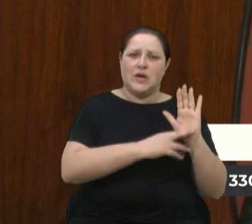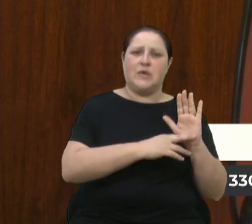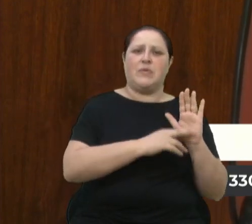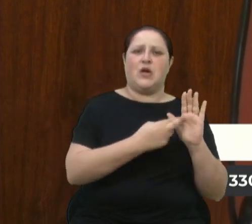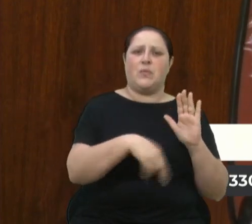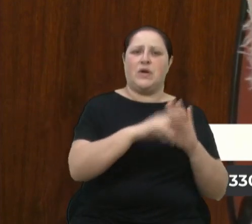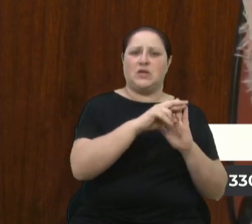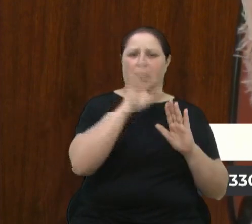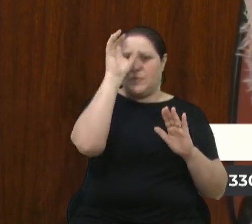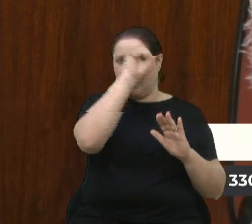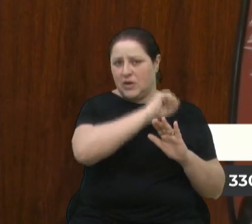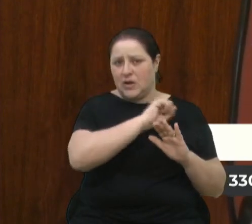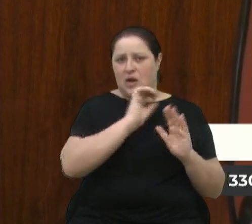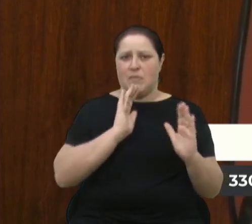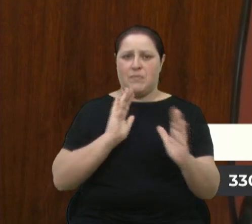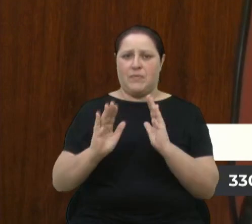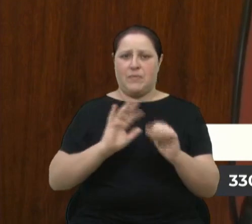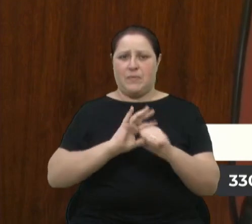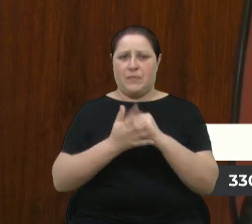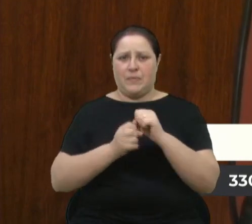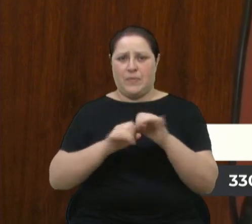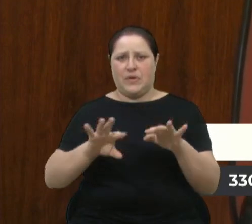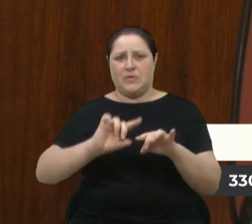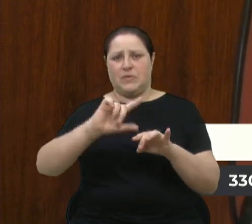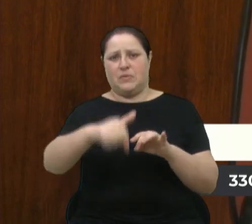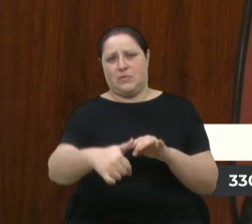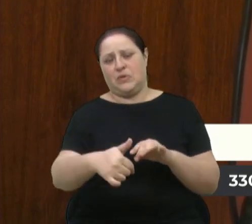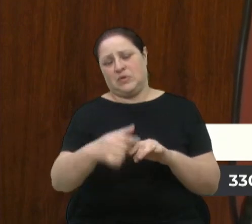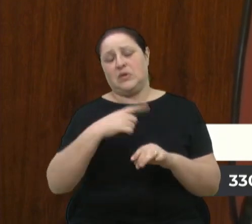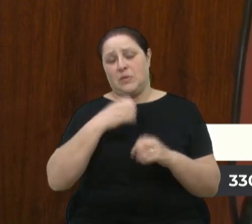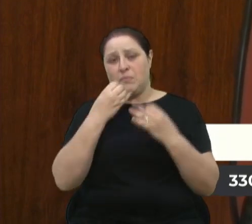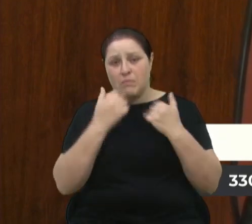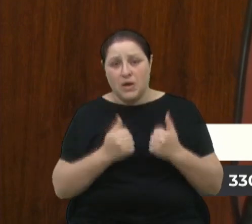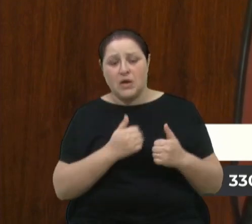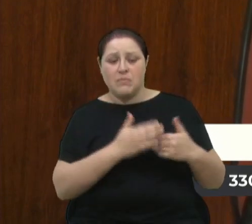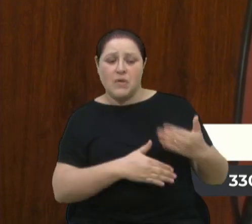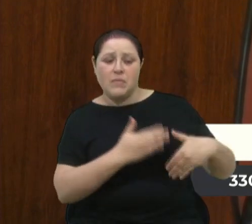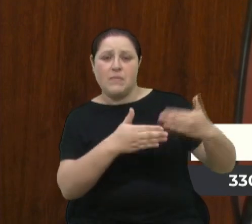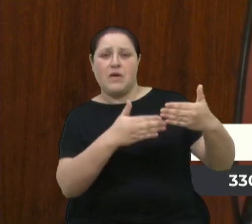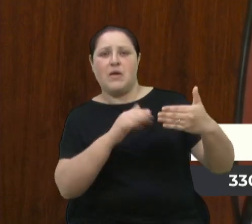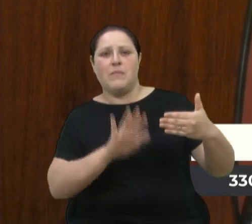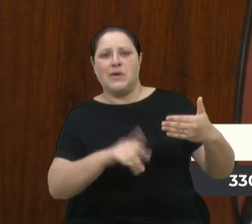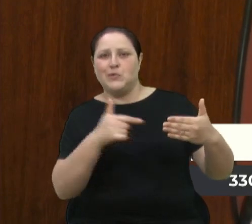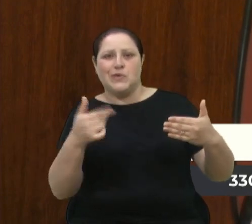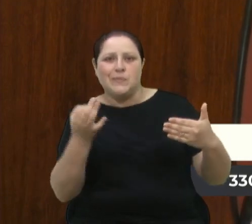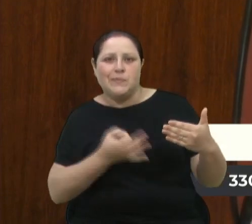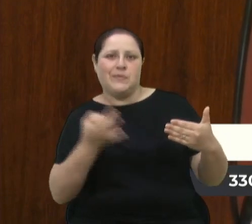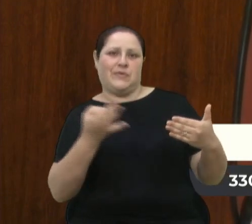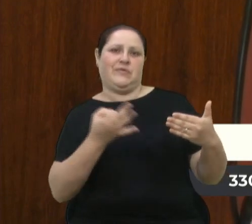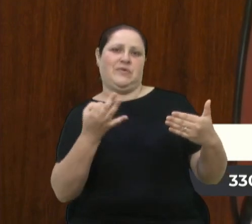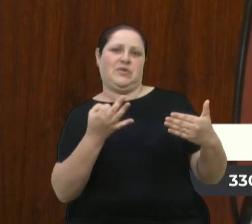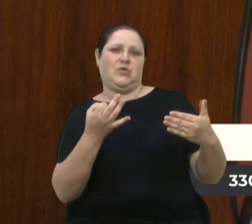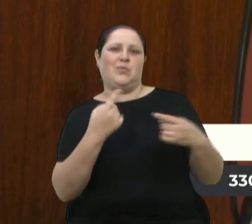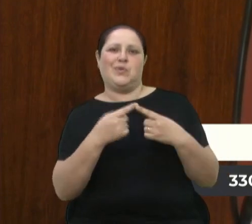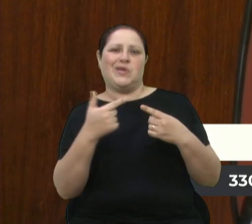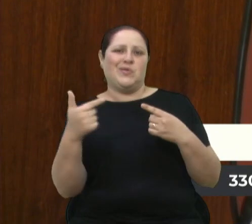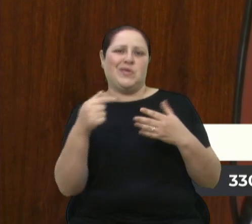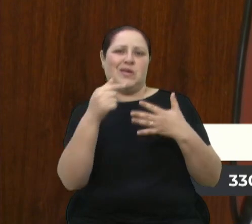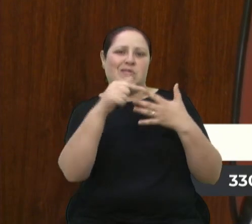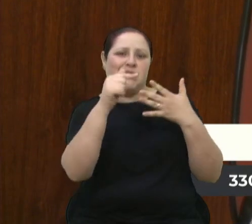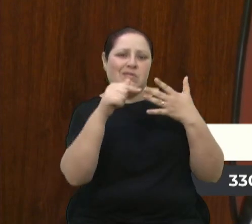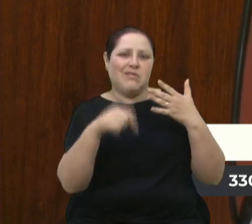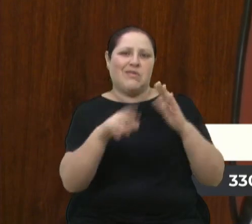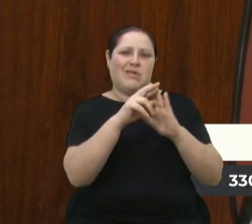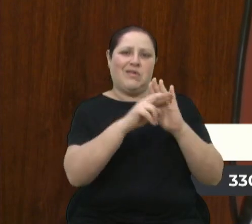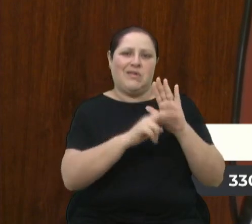feito pós-pandemia, mas que estava indo muito bem, mas não tão bem assim, que sem critérios, não